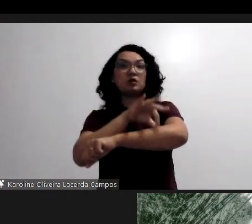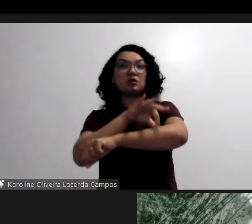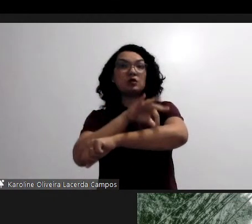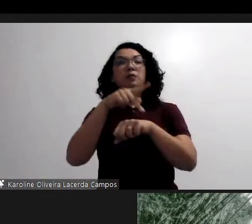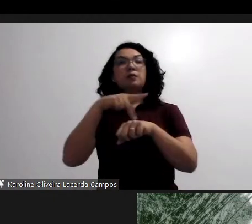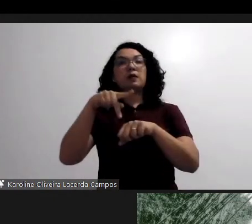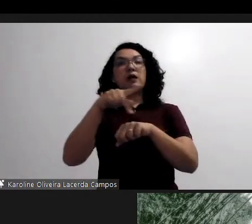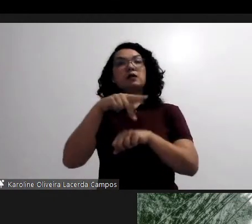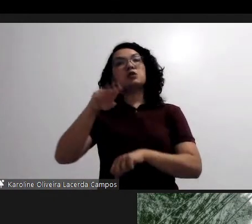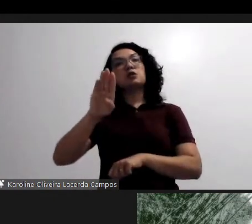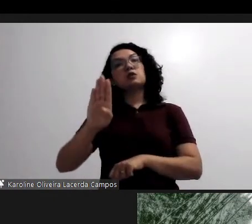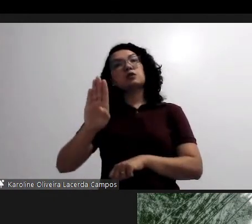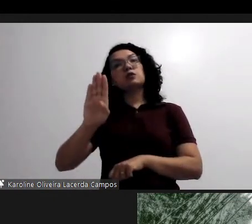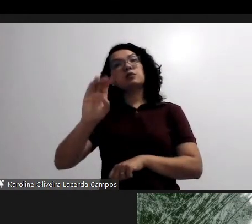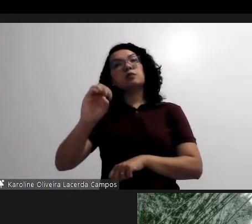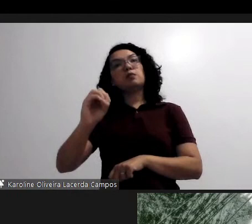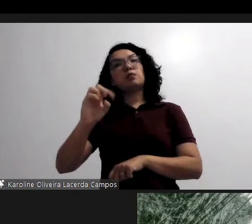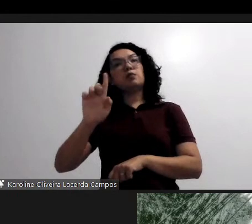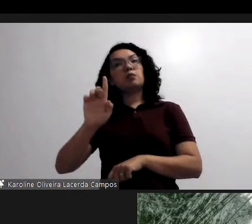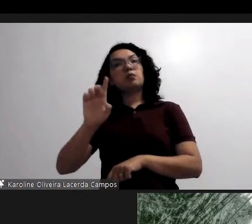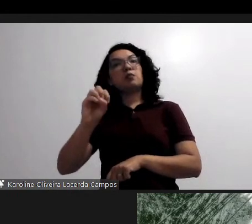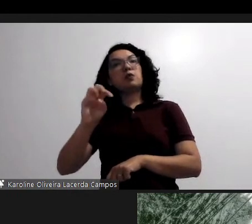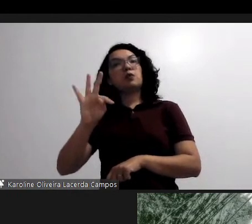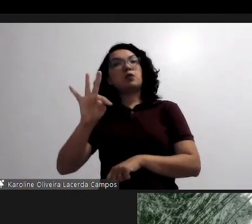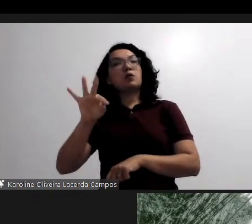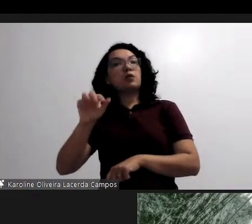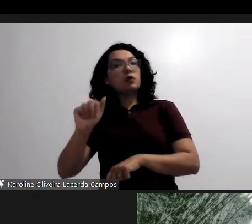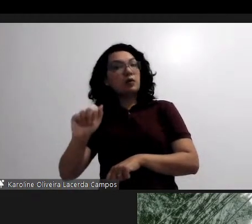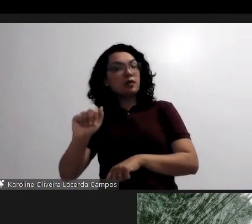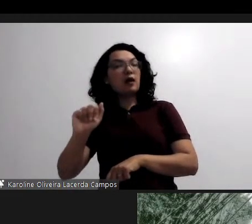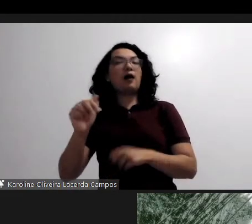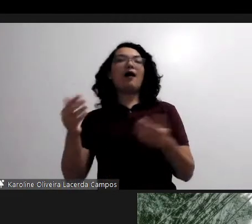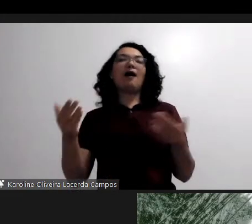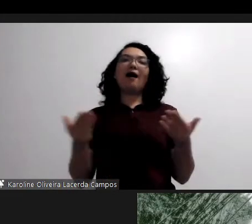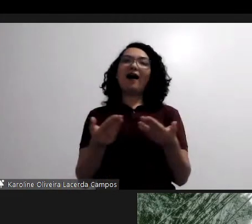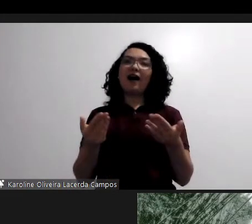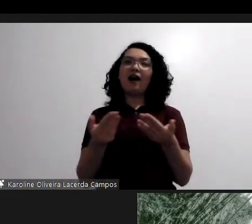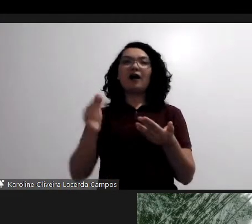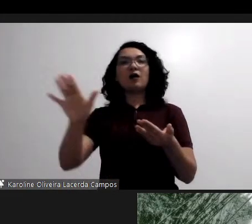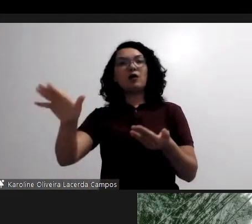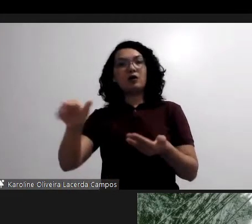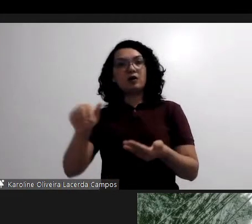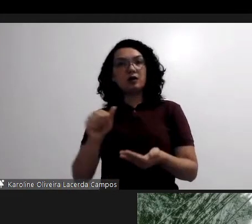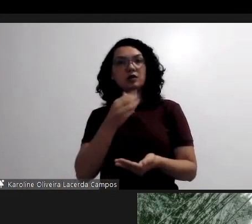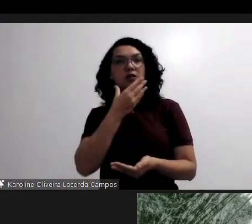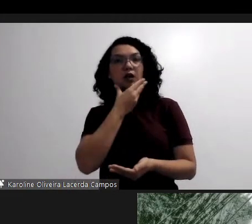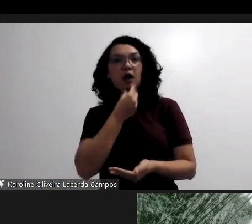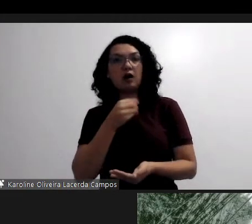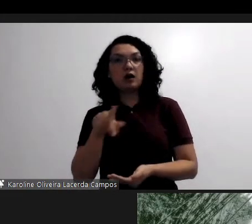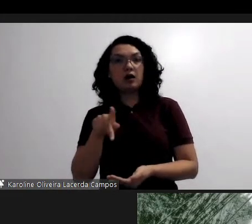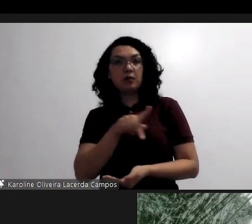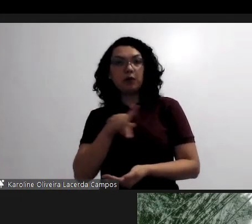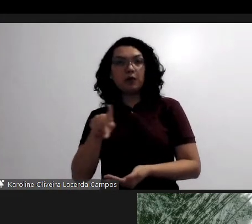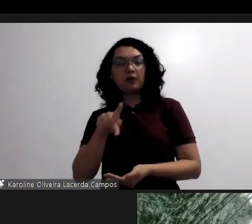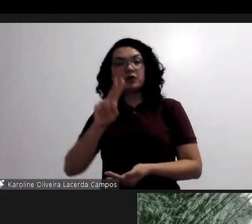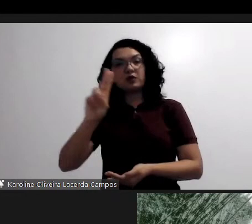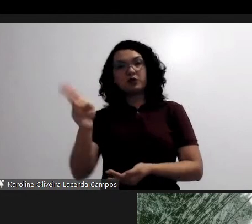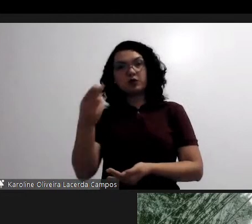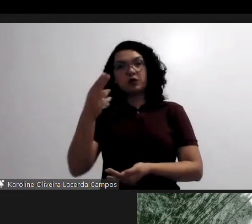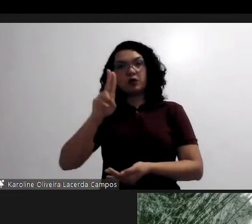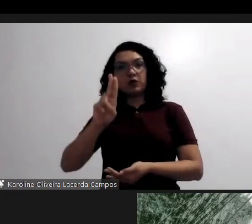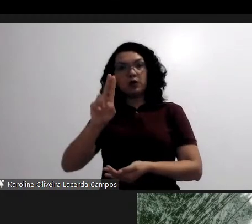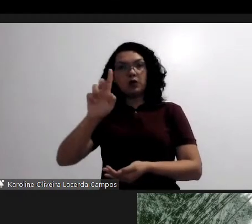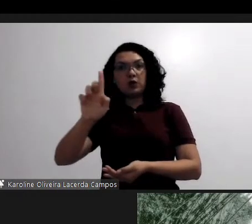em 2013. Então, eu passo ao professor Hugo Segawa, lembrando que as questões podem sendo, então,